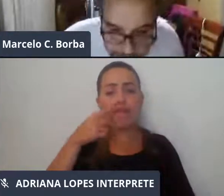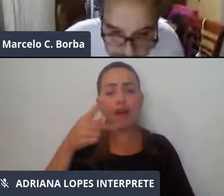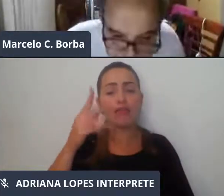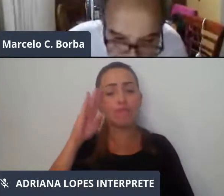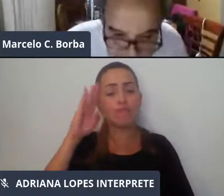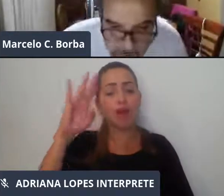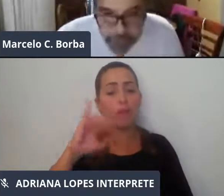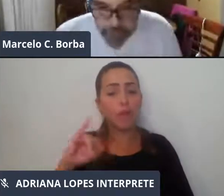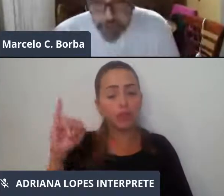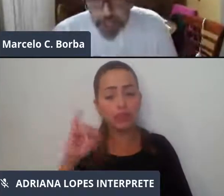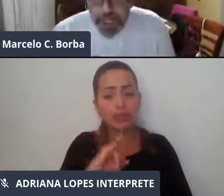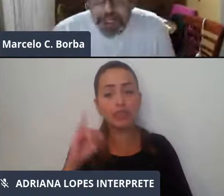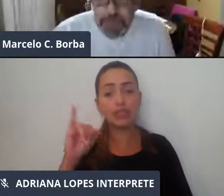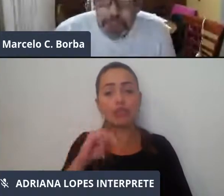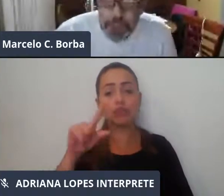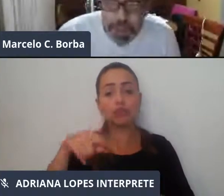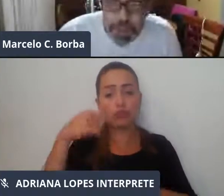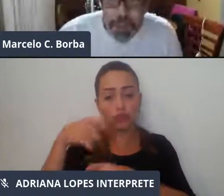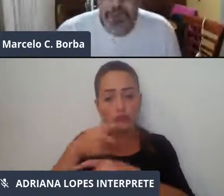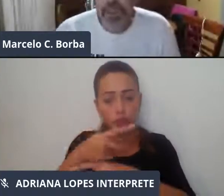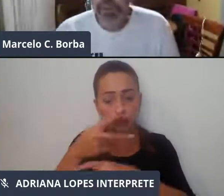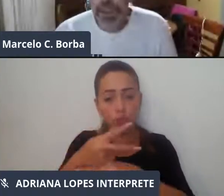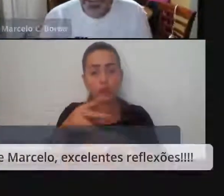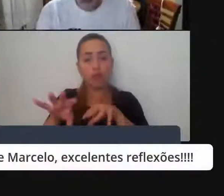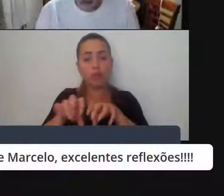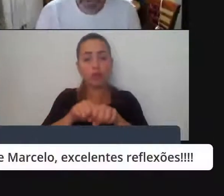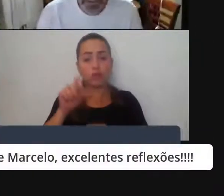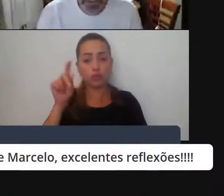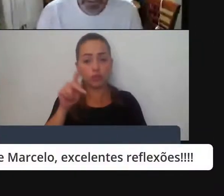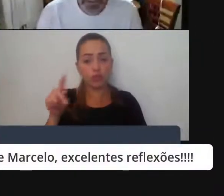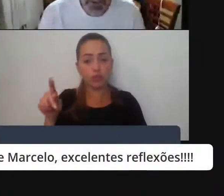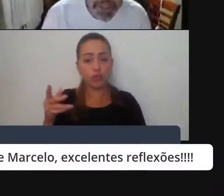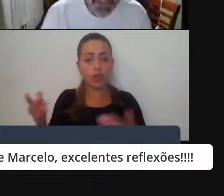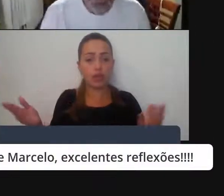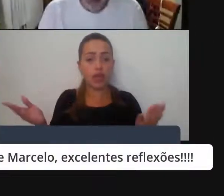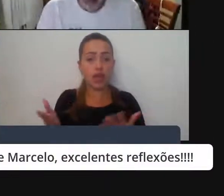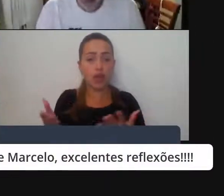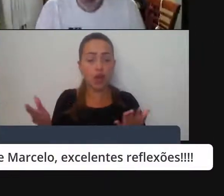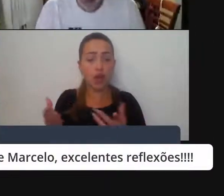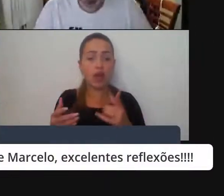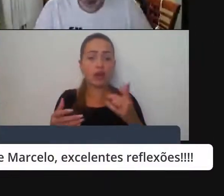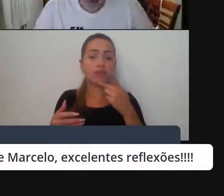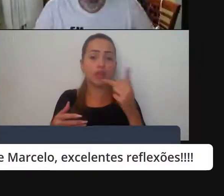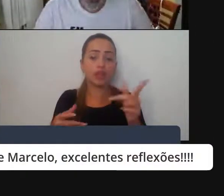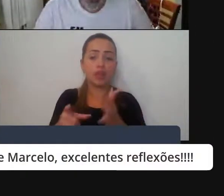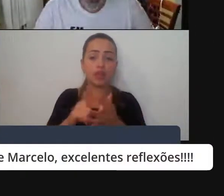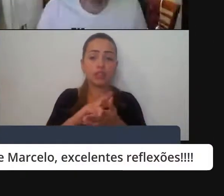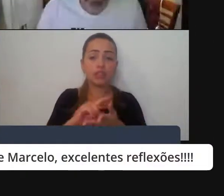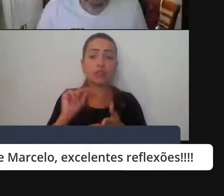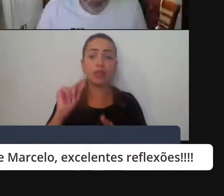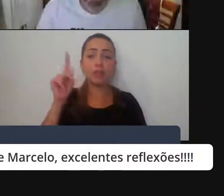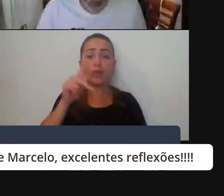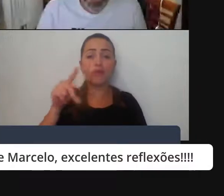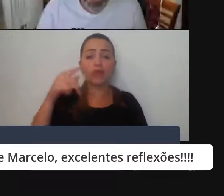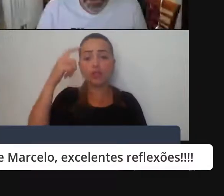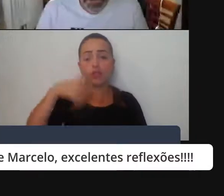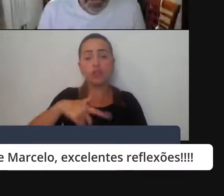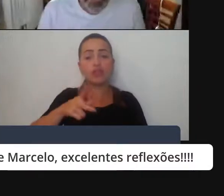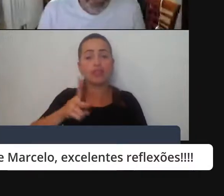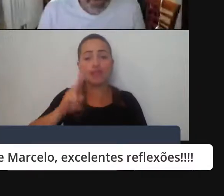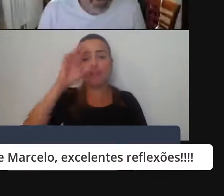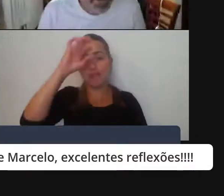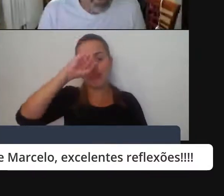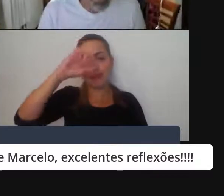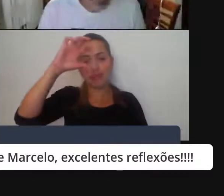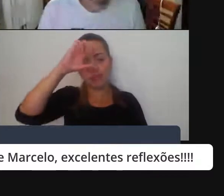vídeos para a formação de professores e a importância, agora que o Alessandro mais ainda, quer dizer, de que o professor é sempre um aprendiz. Isso é